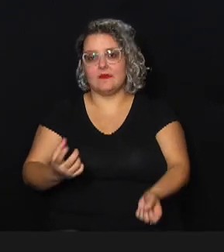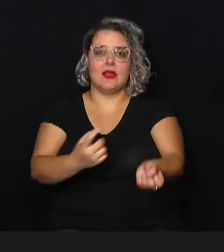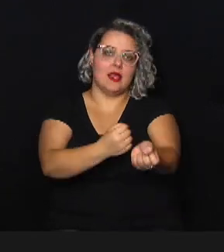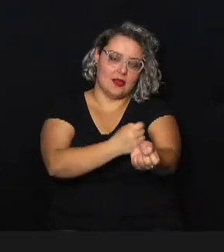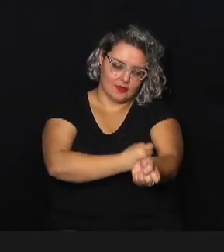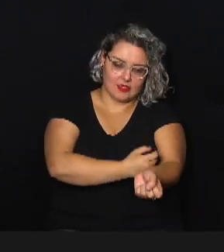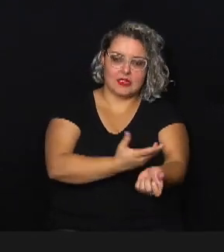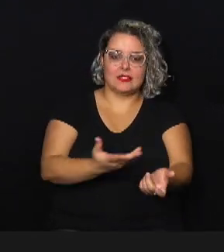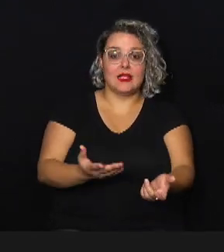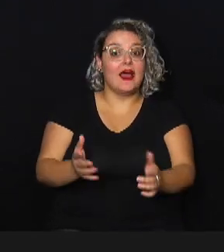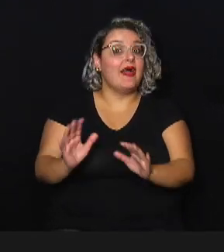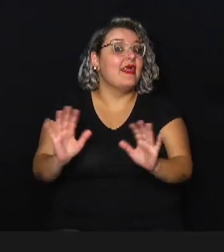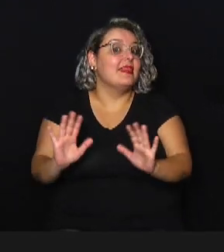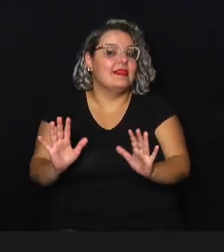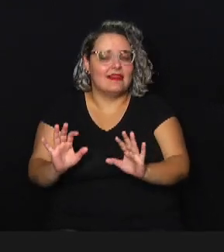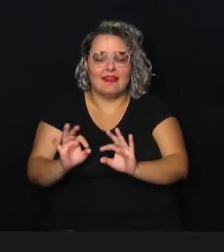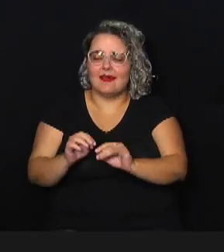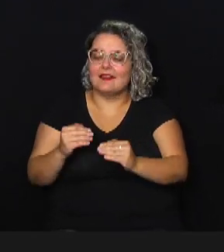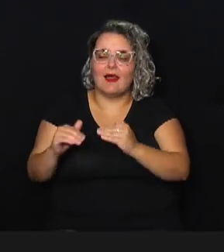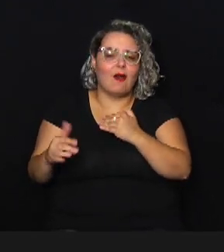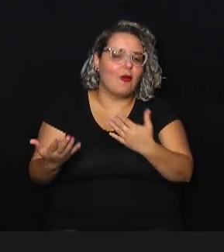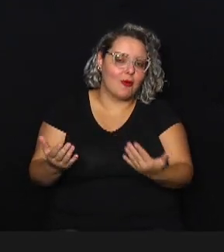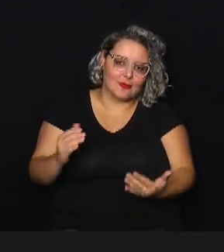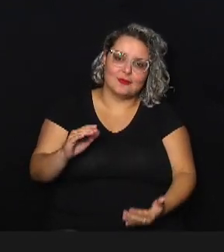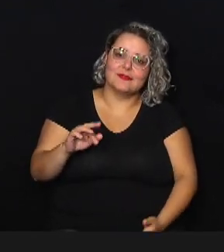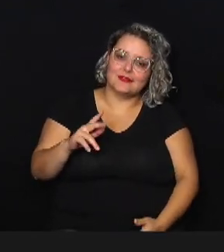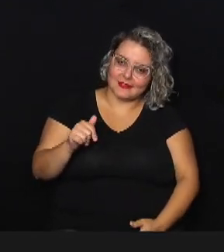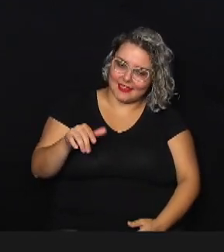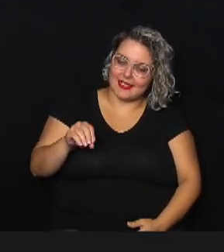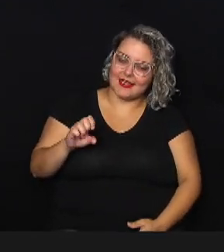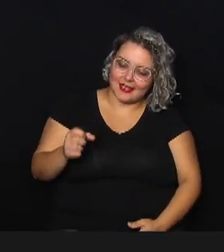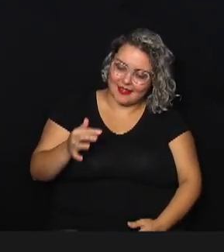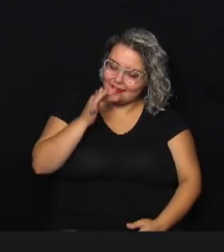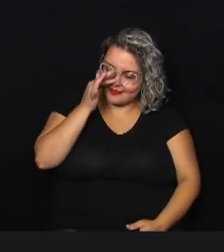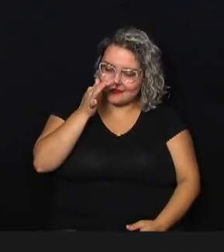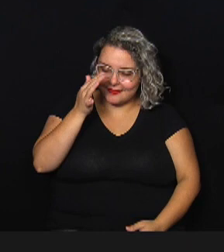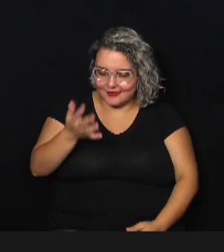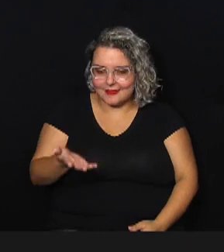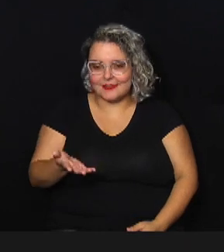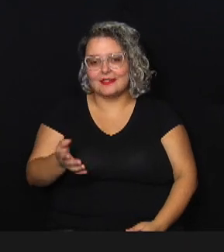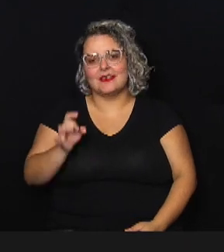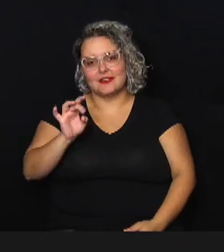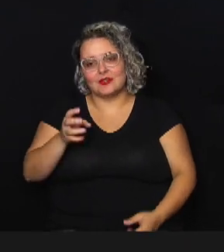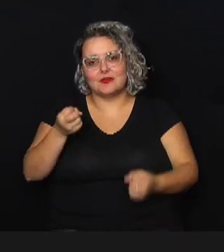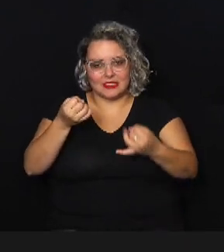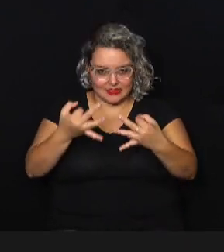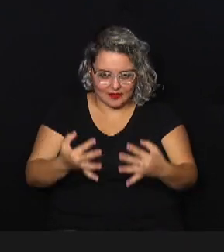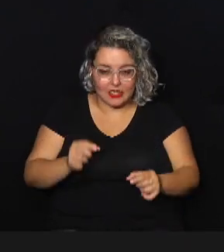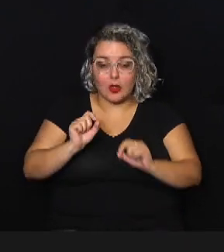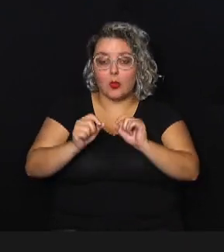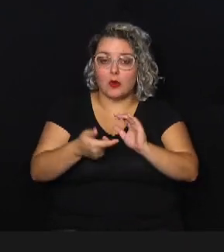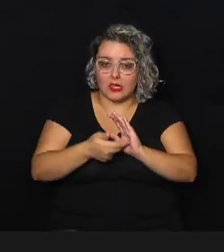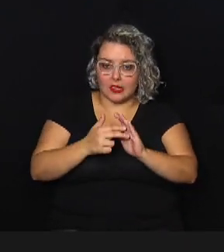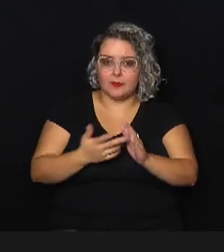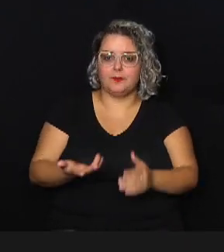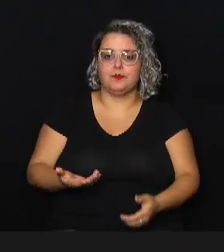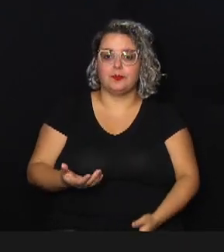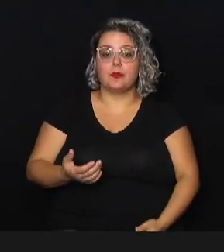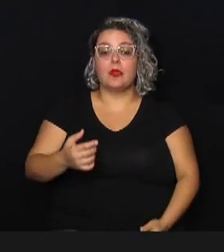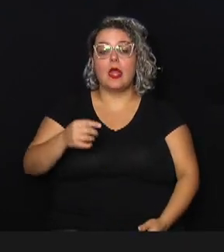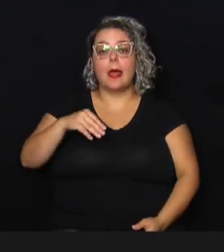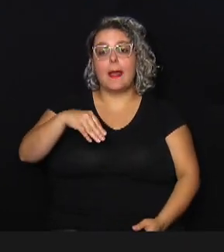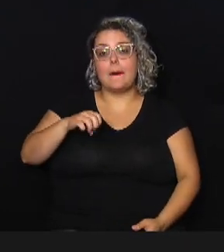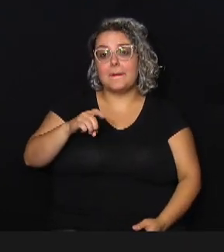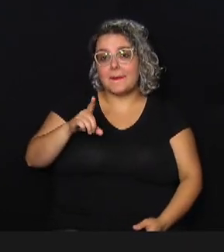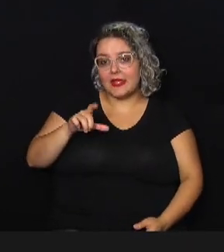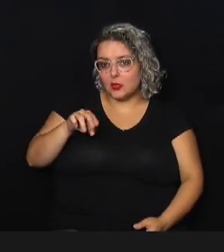gente poder explicar melhor o que acontece na leucemia. Então, a verdade é, na nossa medula óssea, que é a fábrica do